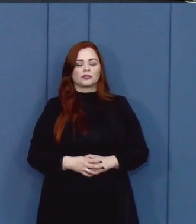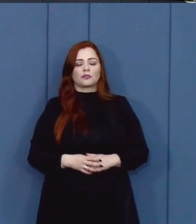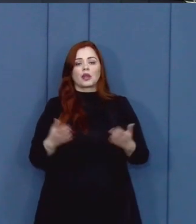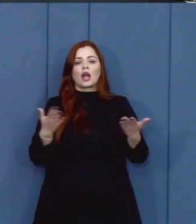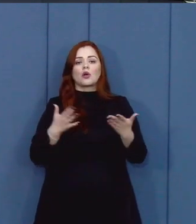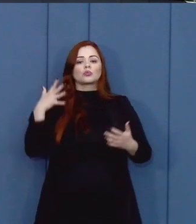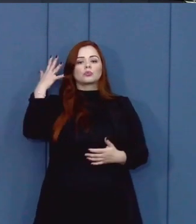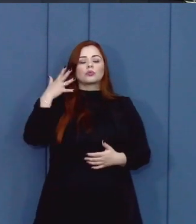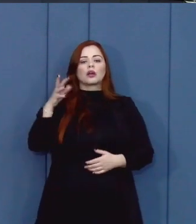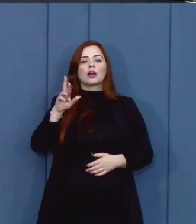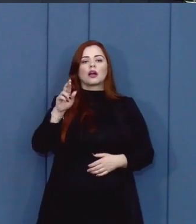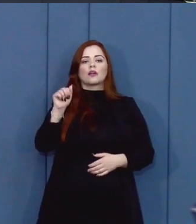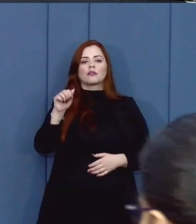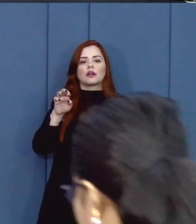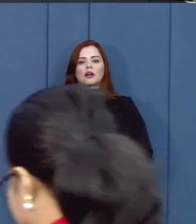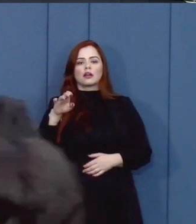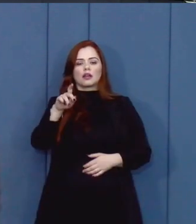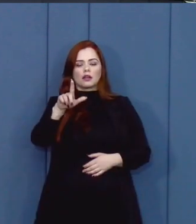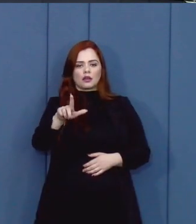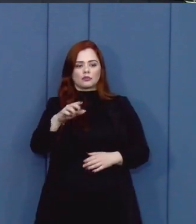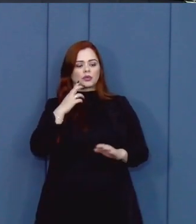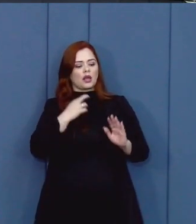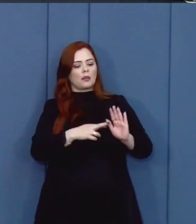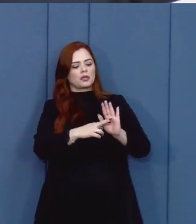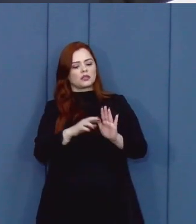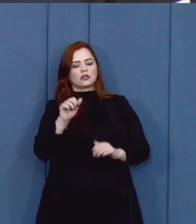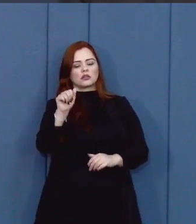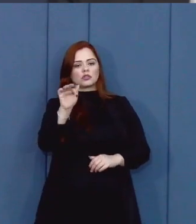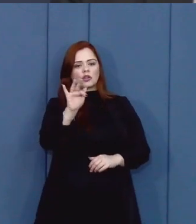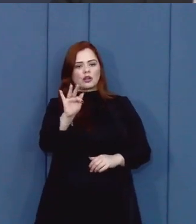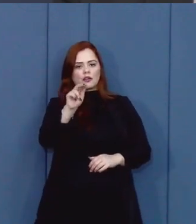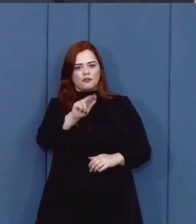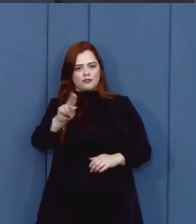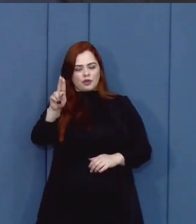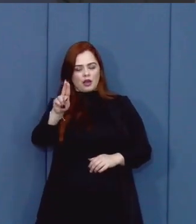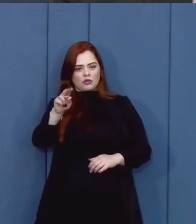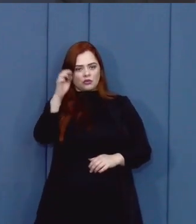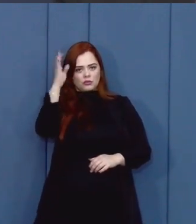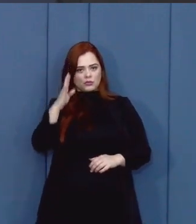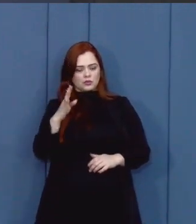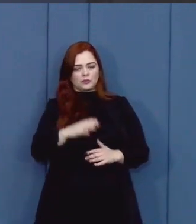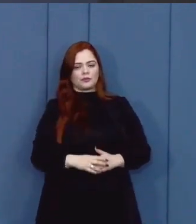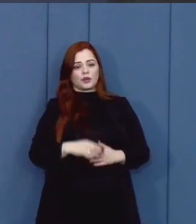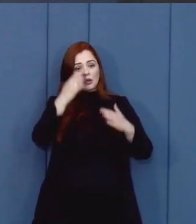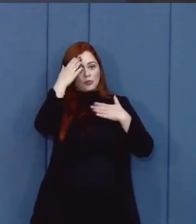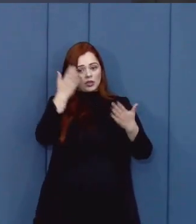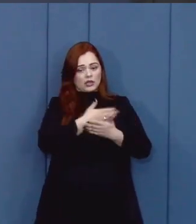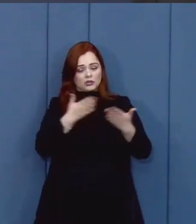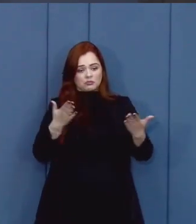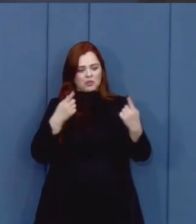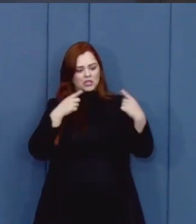Com a palavra, o senhor Rafael Zavala, representante da FAO no Brasil. Boa tarde a todas e todos.